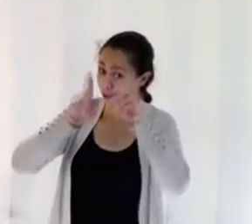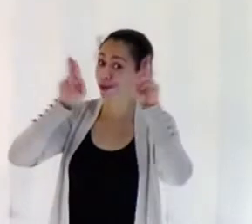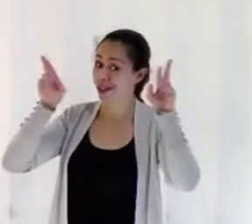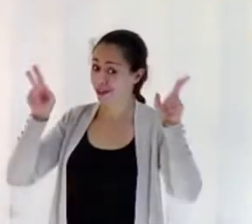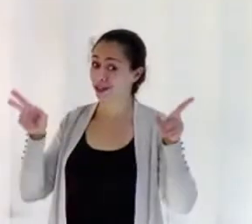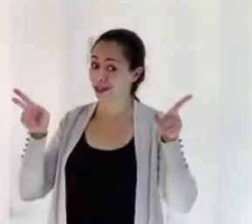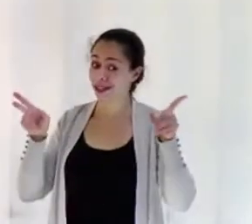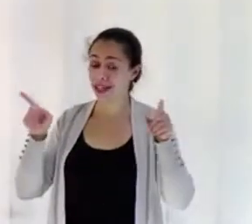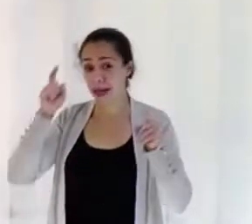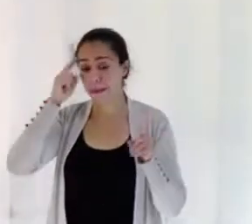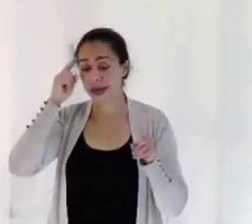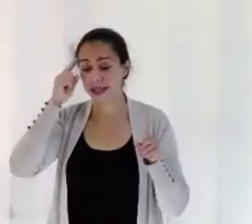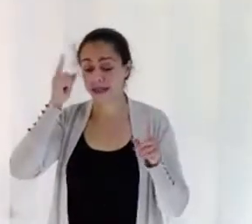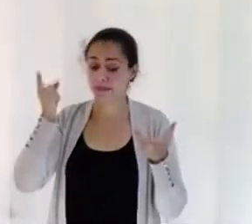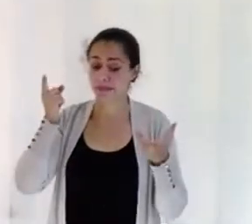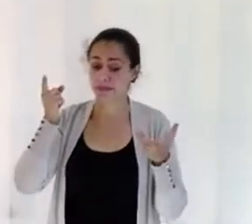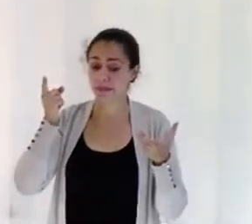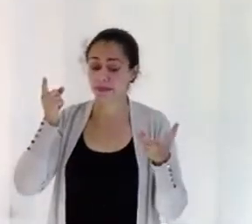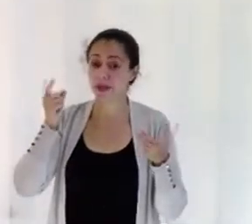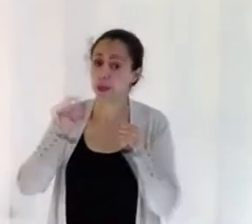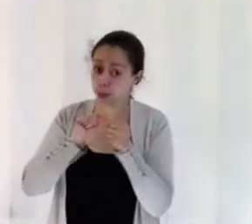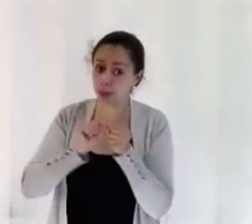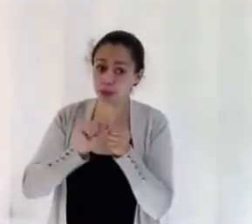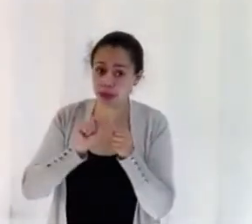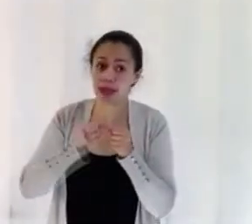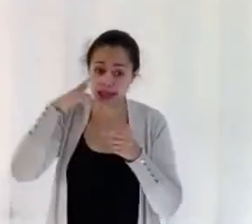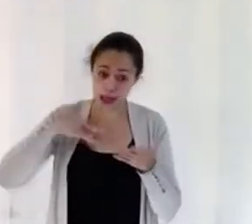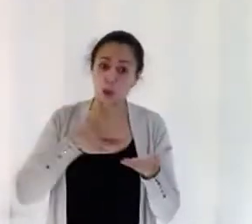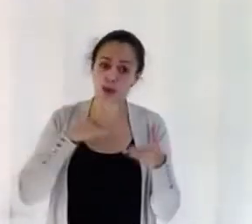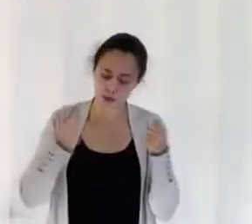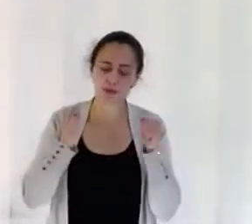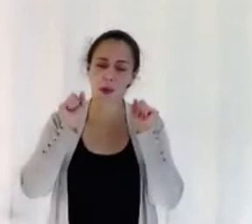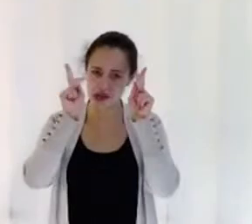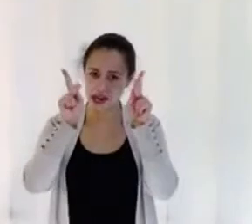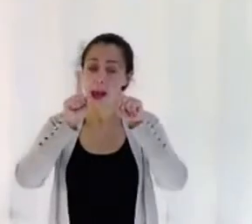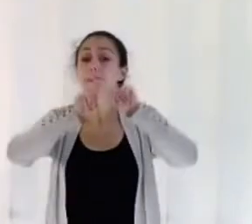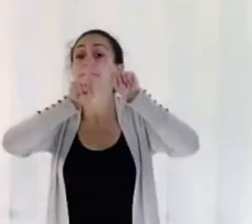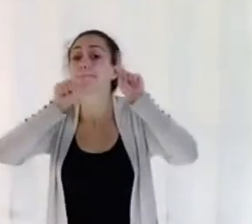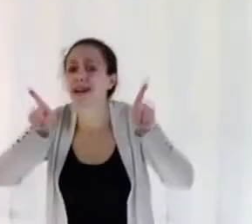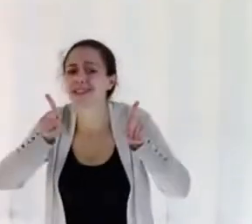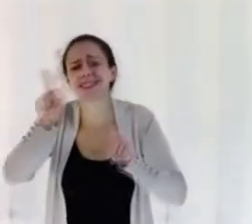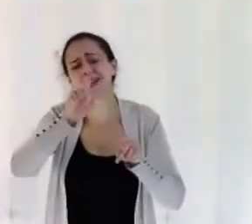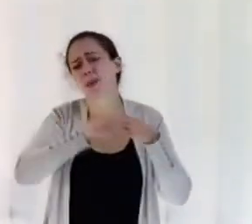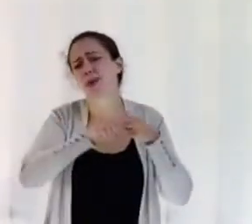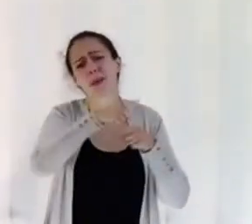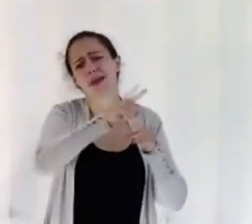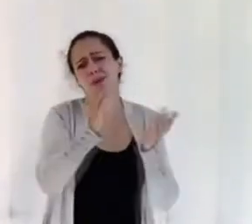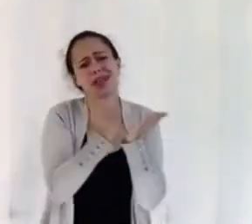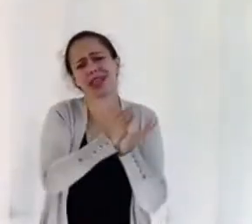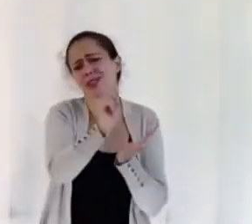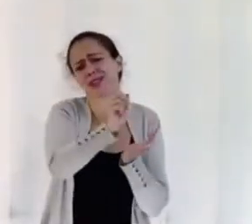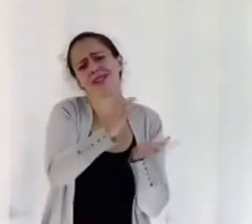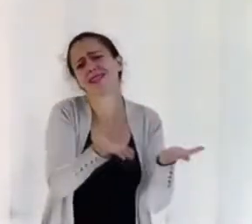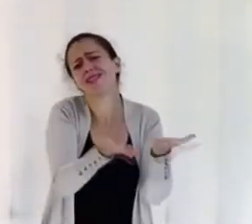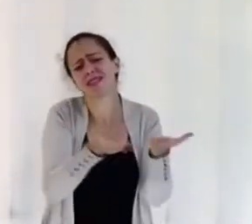Cristo. O que importa é a palavra, não a sua prática legalista. E olha como isso é